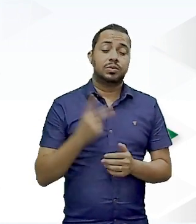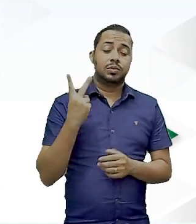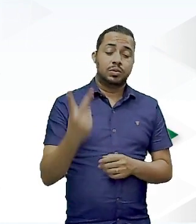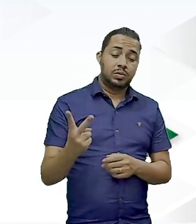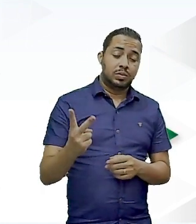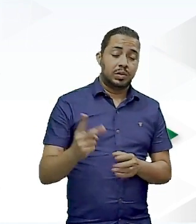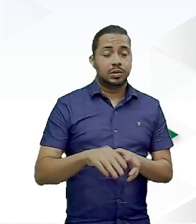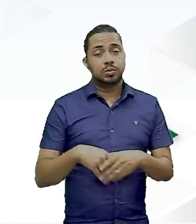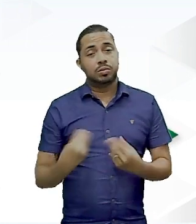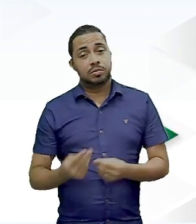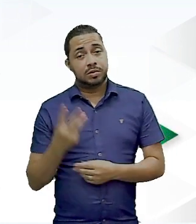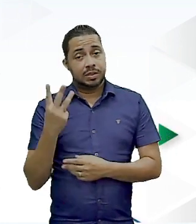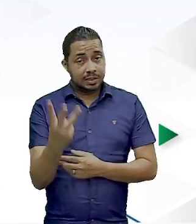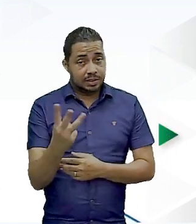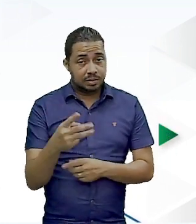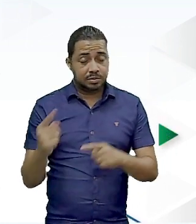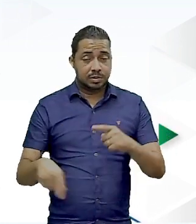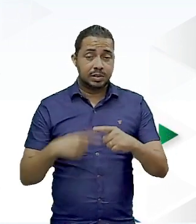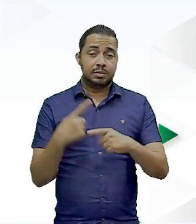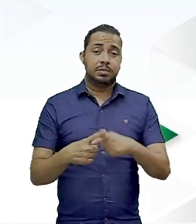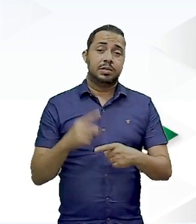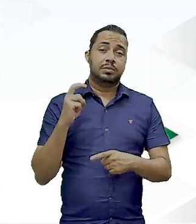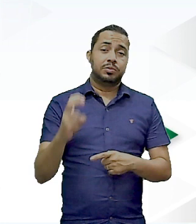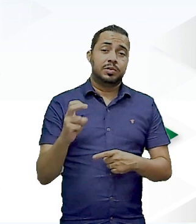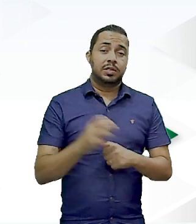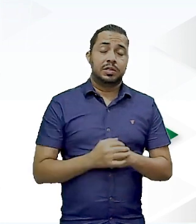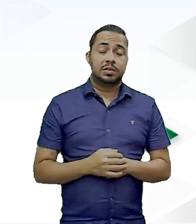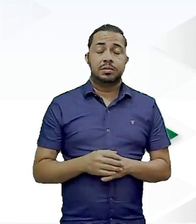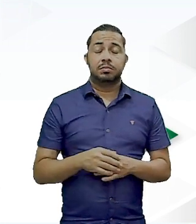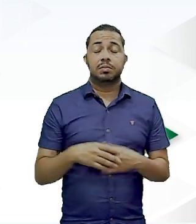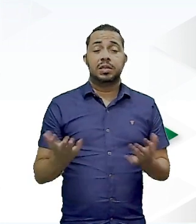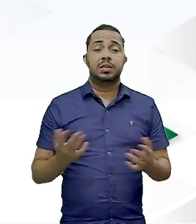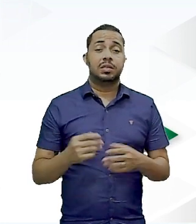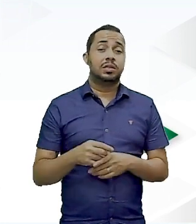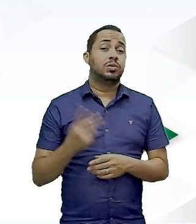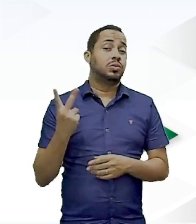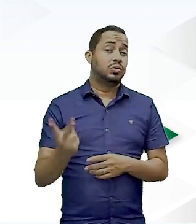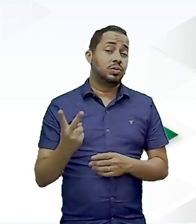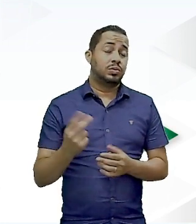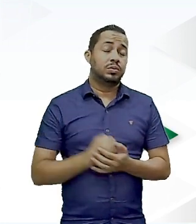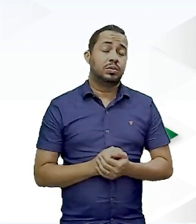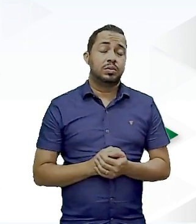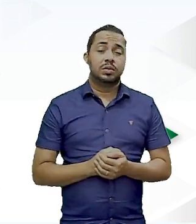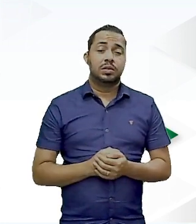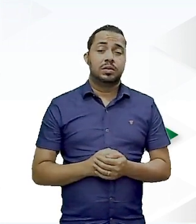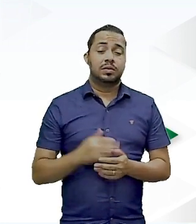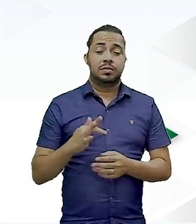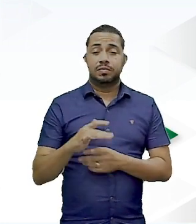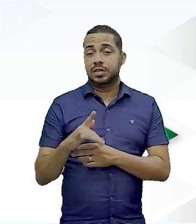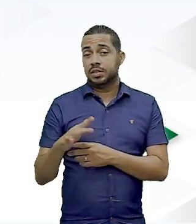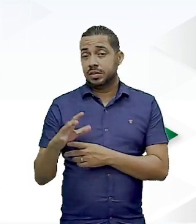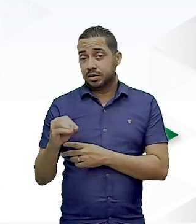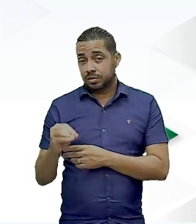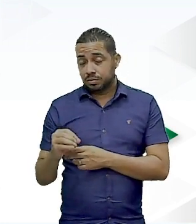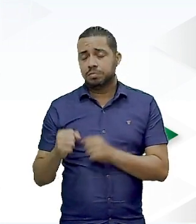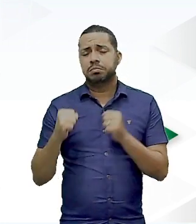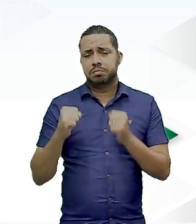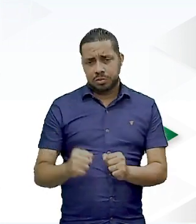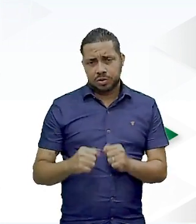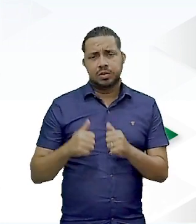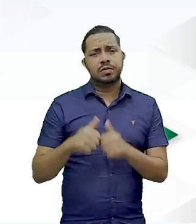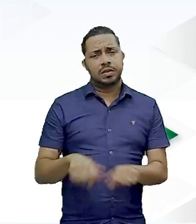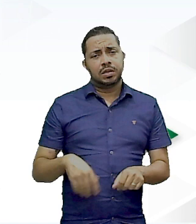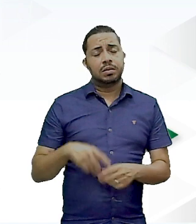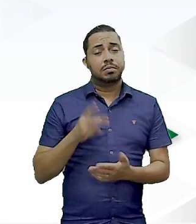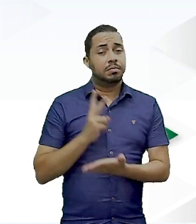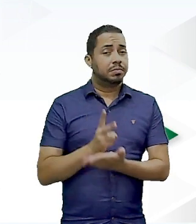como o número 3 vai ser multiplicado por 5. Para que ambas as frações possam ficar com o